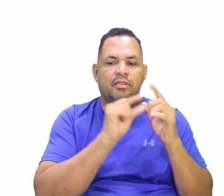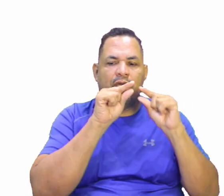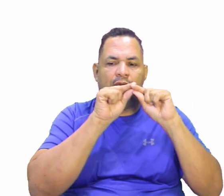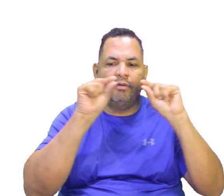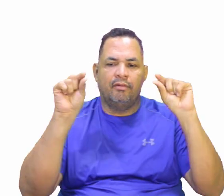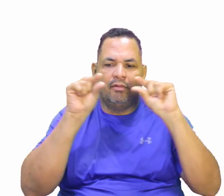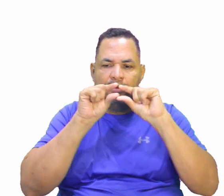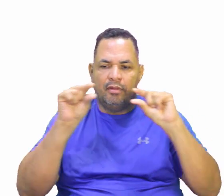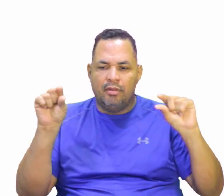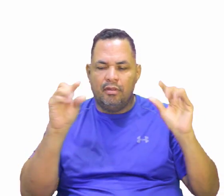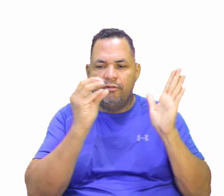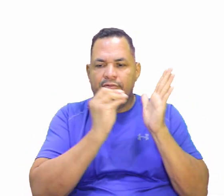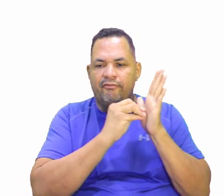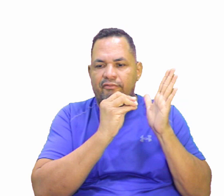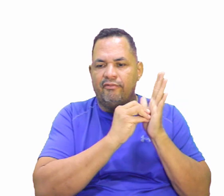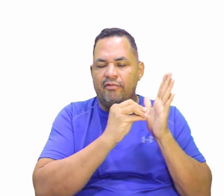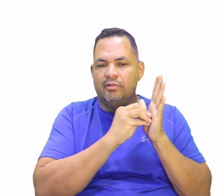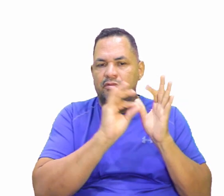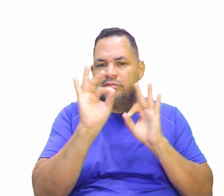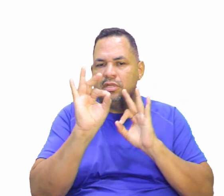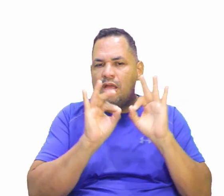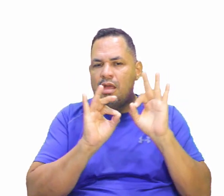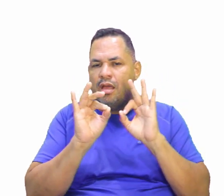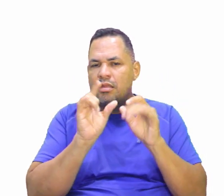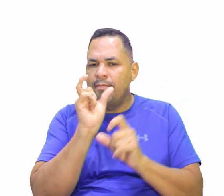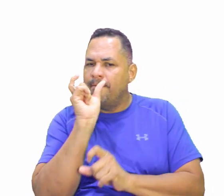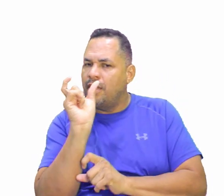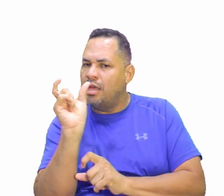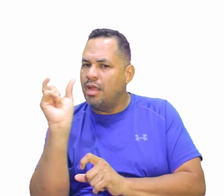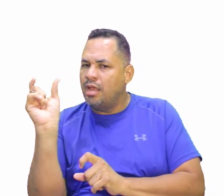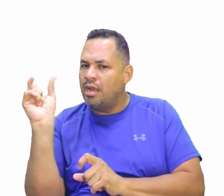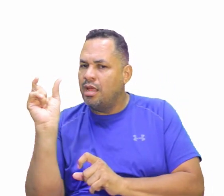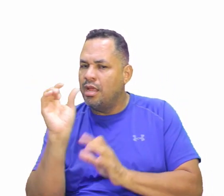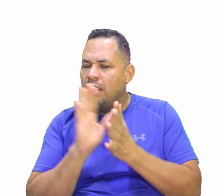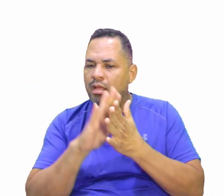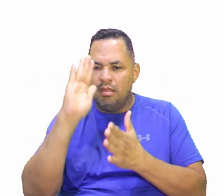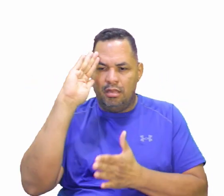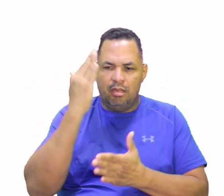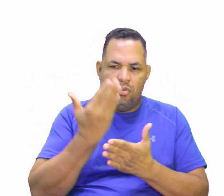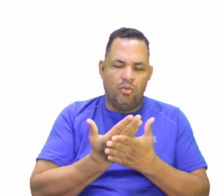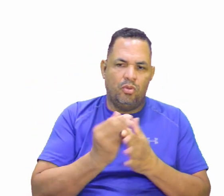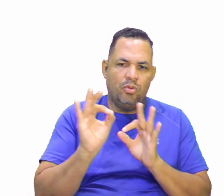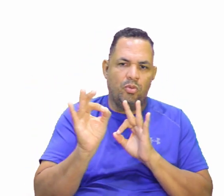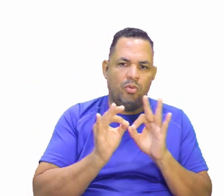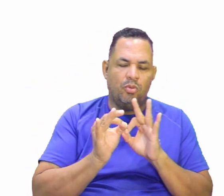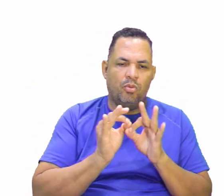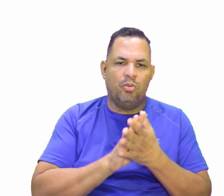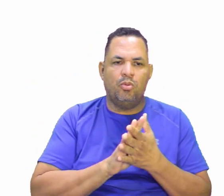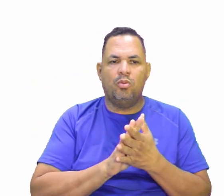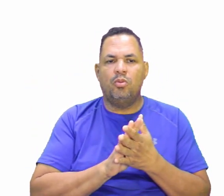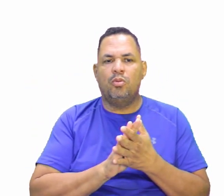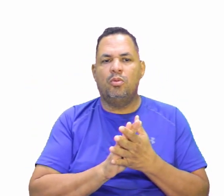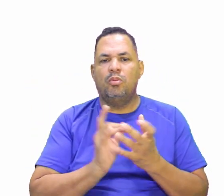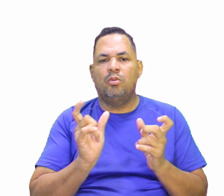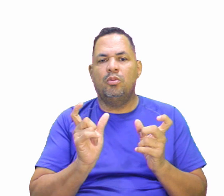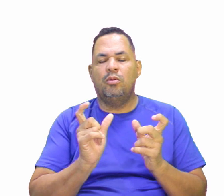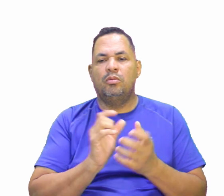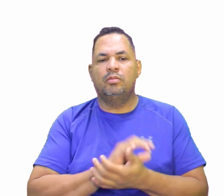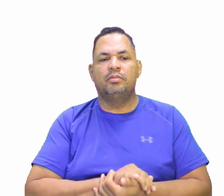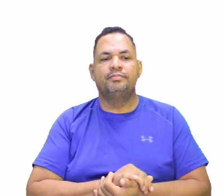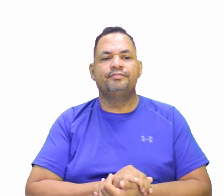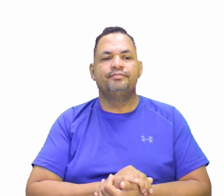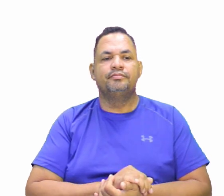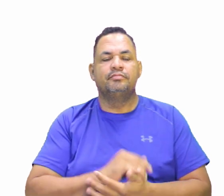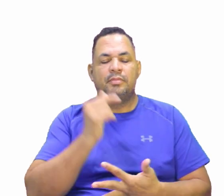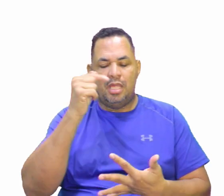né? Isso. Com os pronomes. Será que é se acham, se acredita, procurar losão?